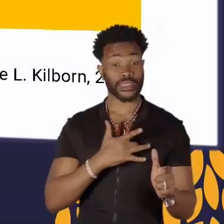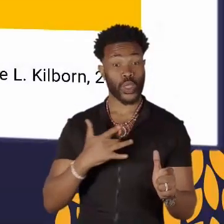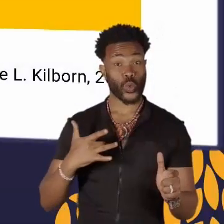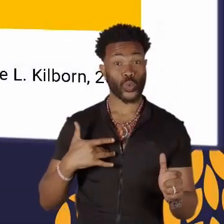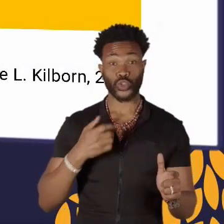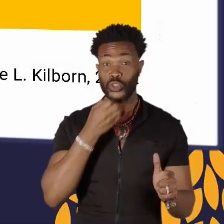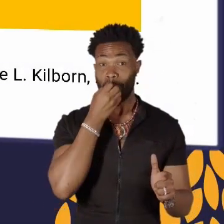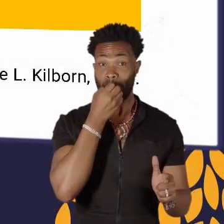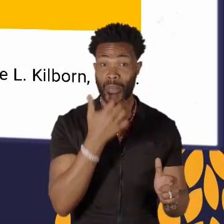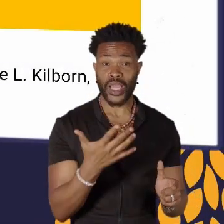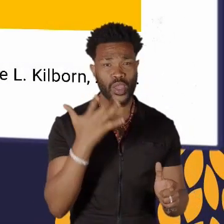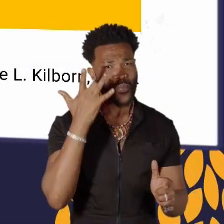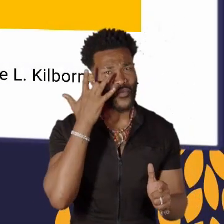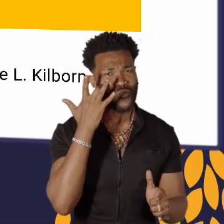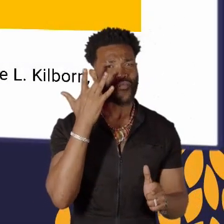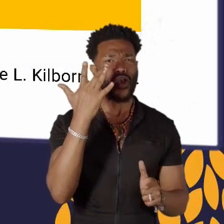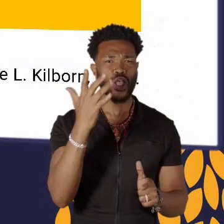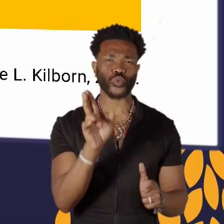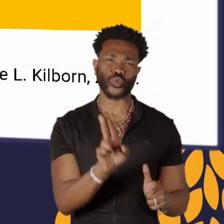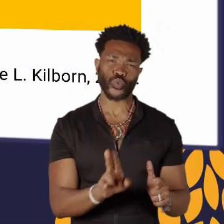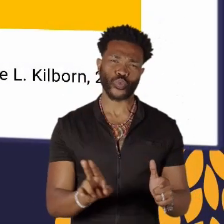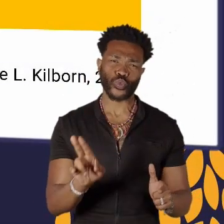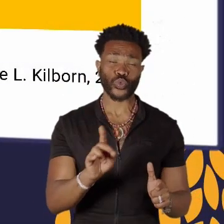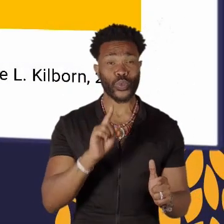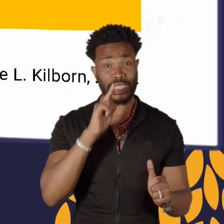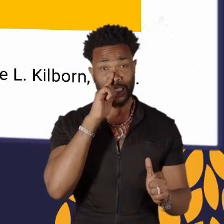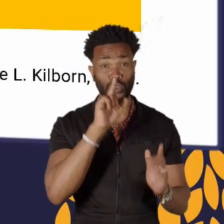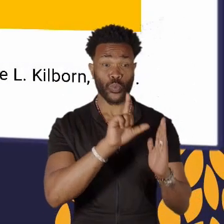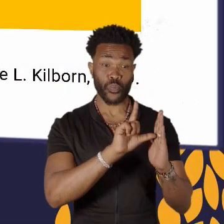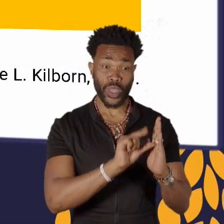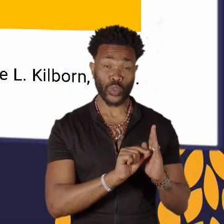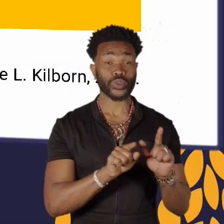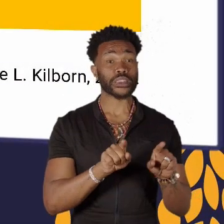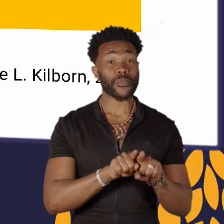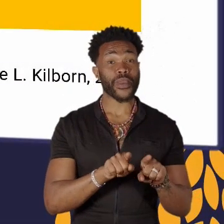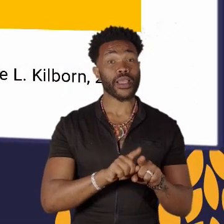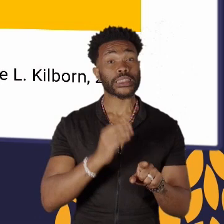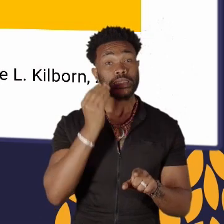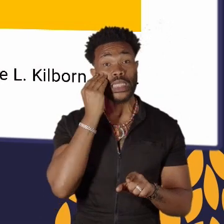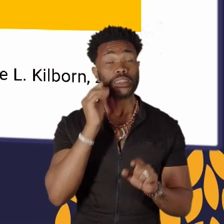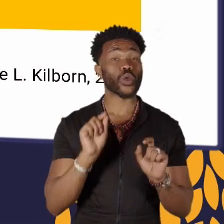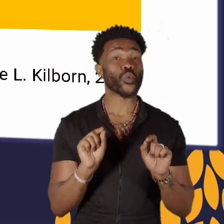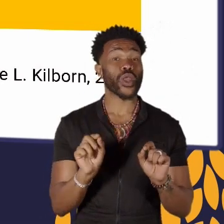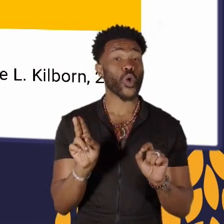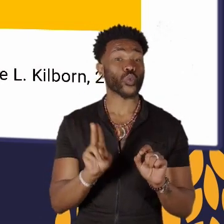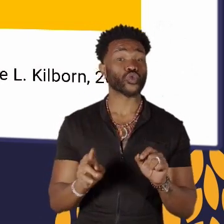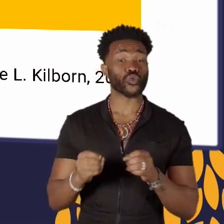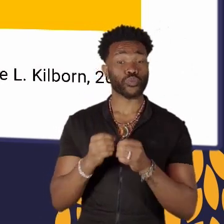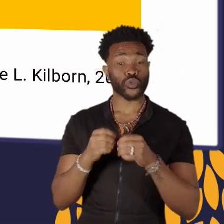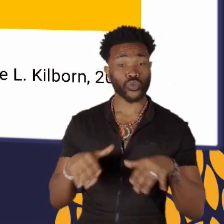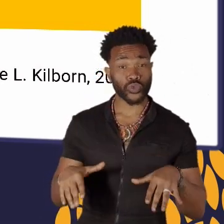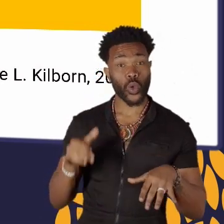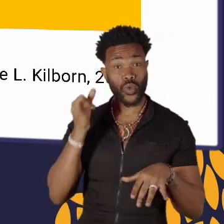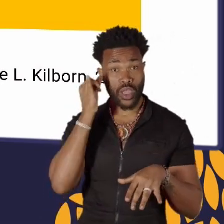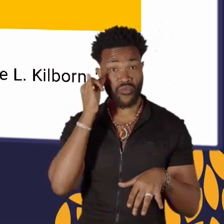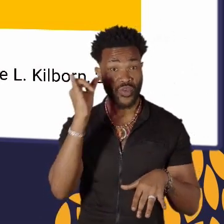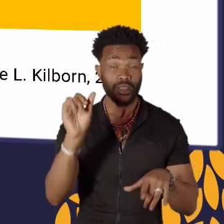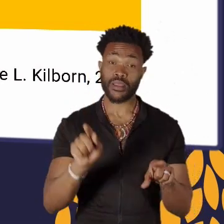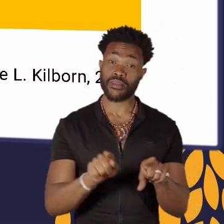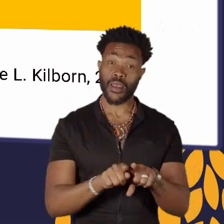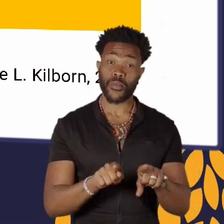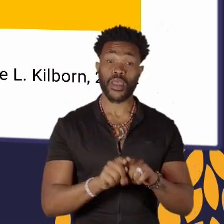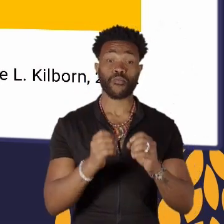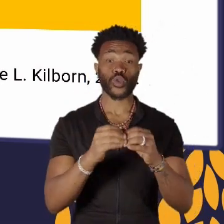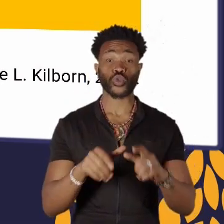bem-estar, facilitando um consumo de baixo risco, ao mesmo tempo que busca diminuir o consumo prejudicial e o prejuízo